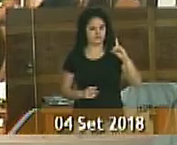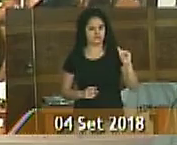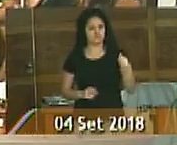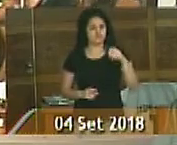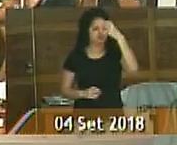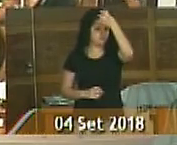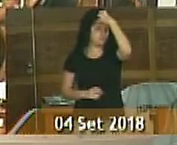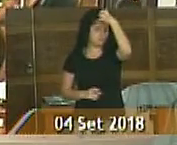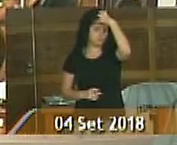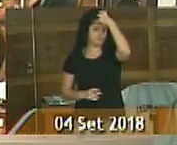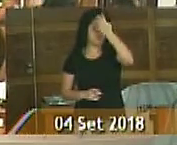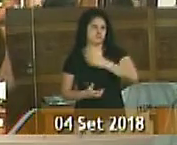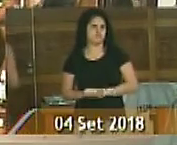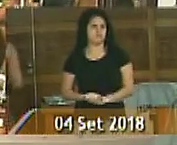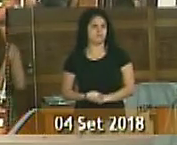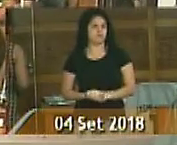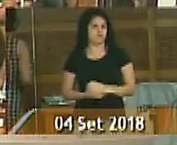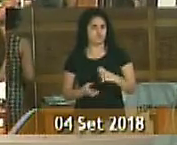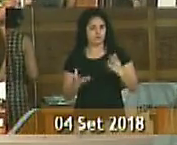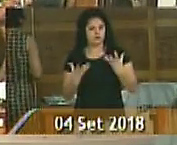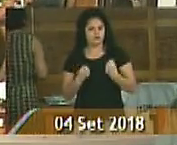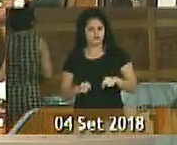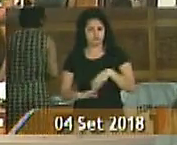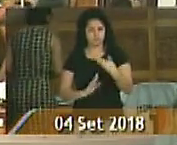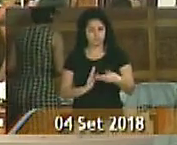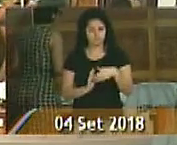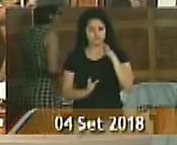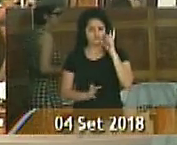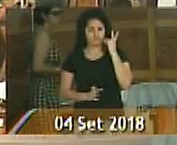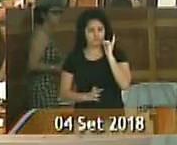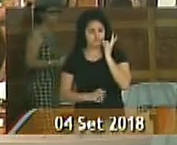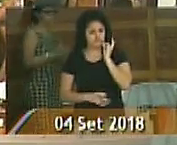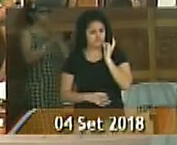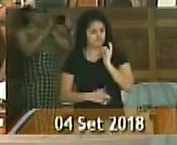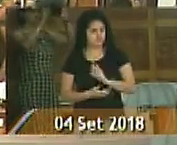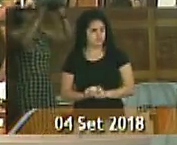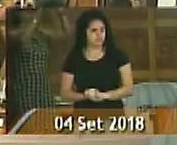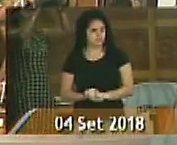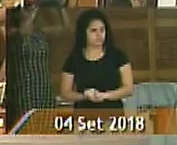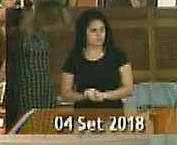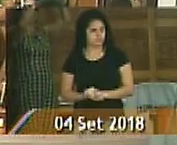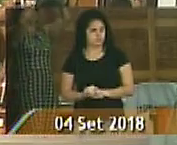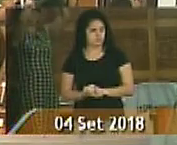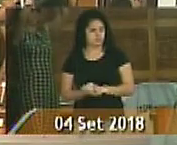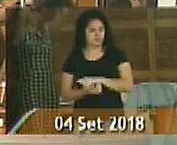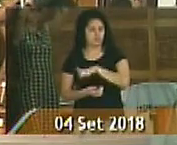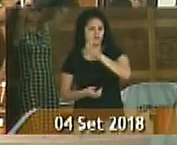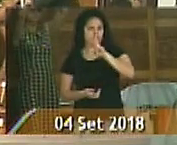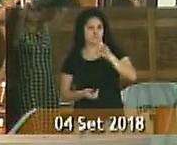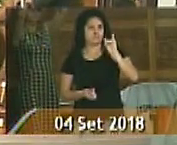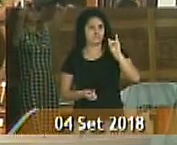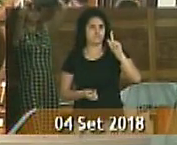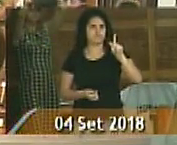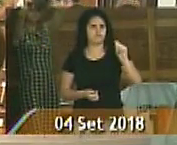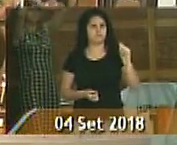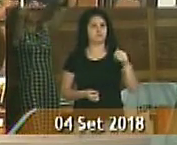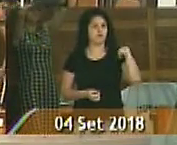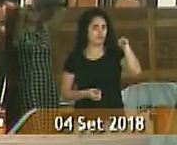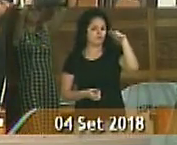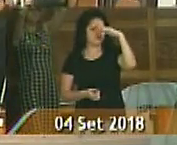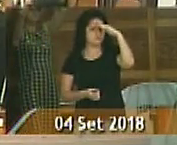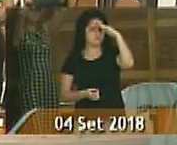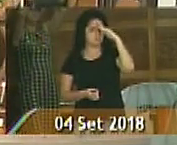Reis, né, com a aprovação de todos os vereadores. Né, a Brigada é